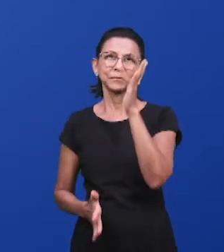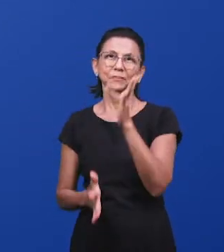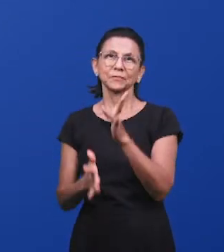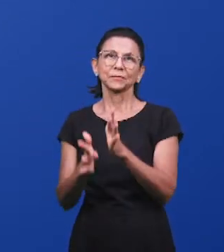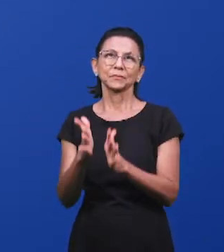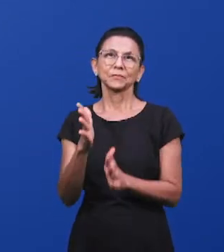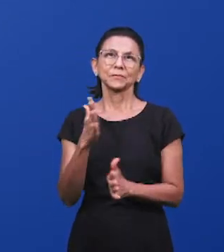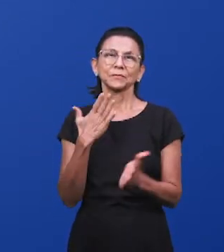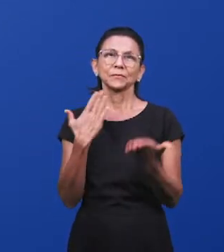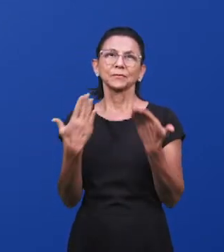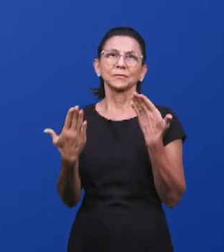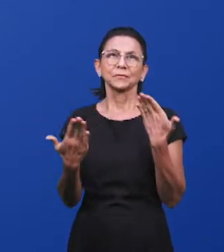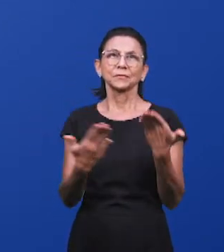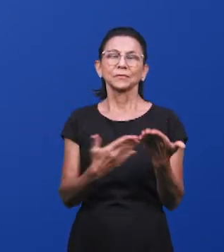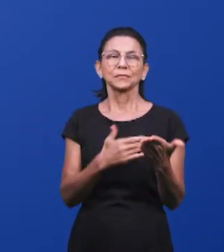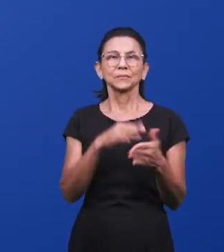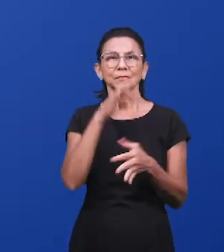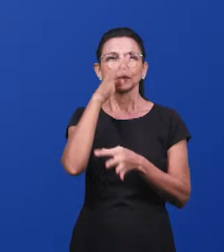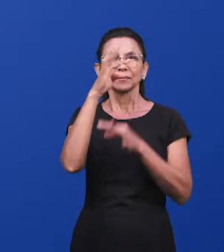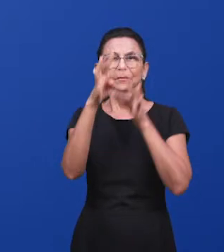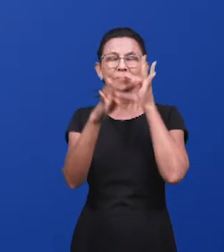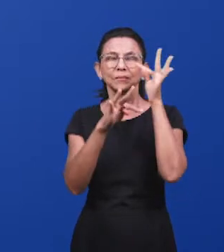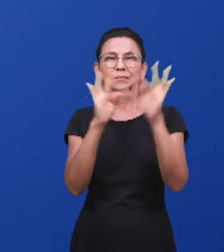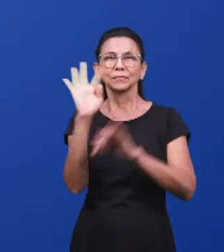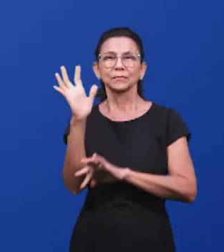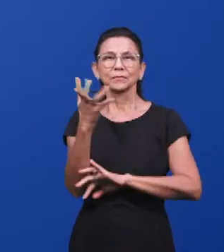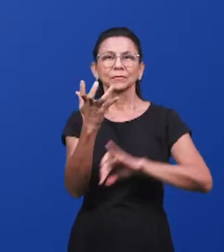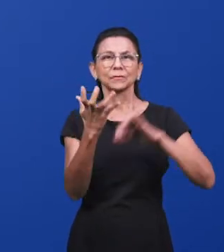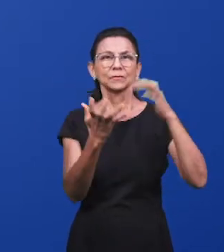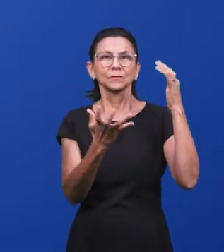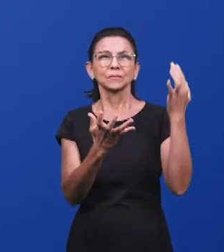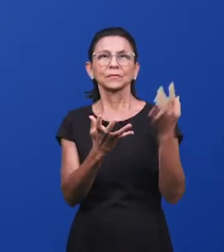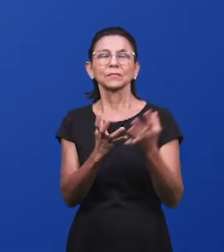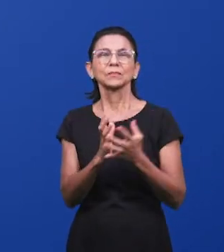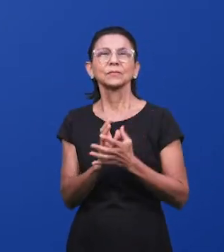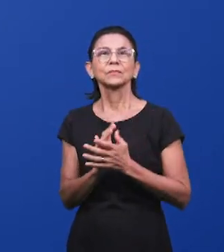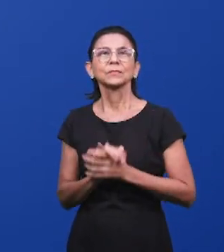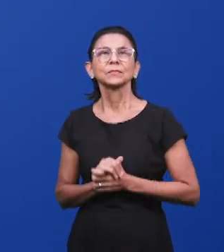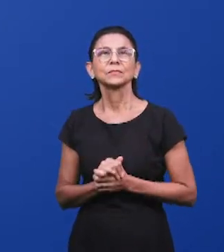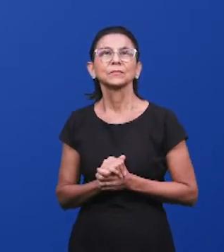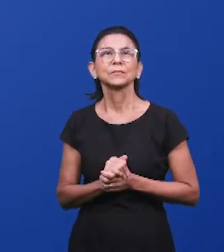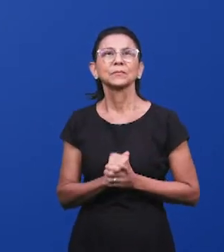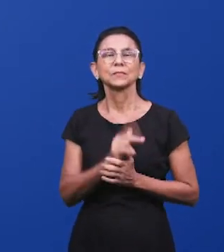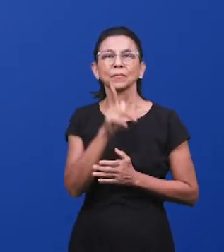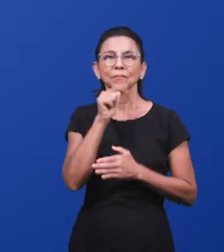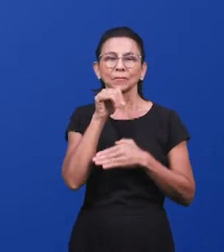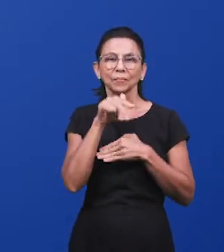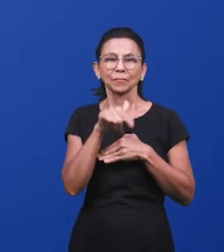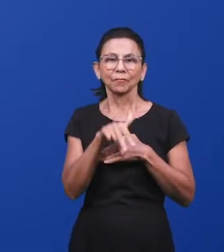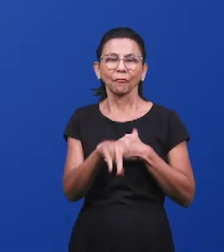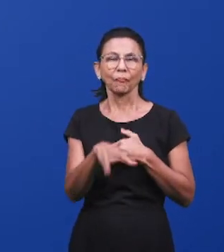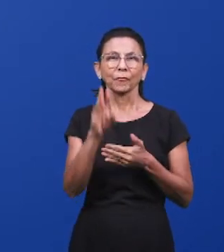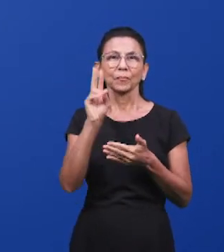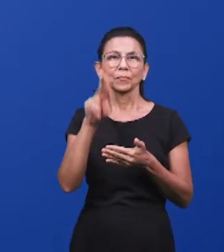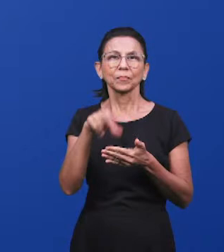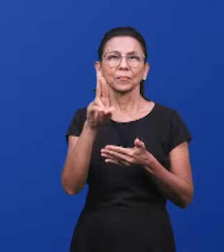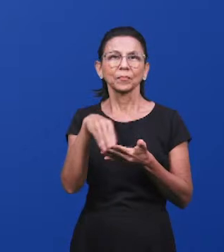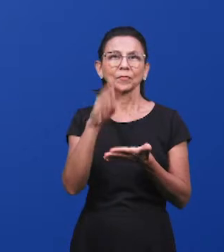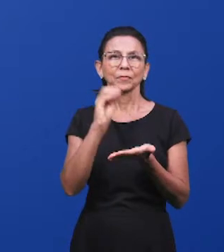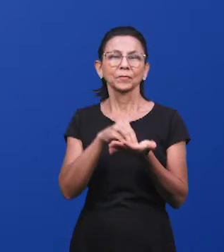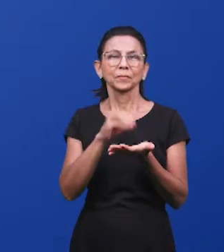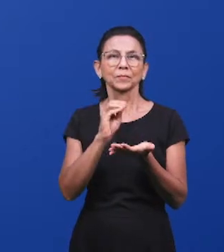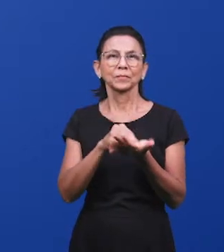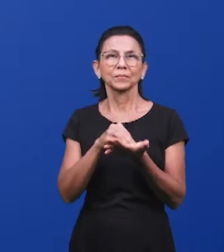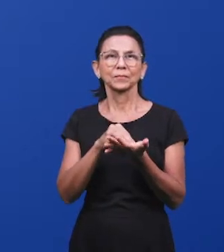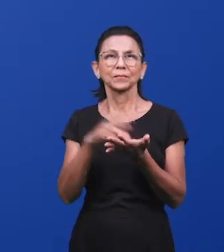é como um jardim regado, cujas águas nunca faltam. A